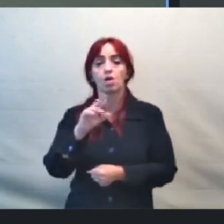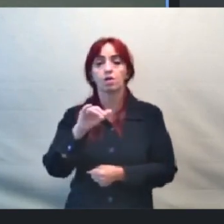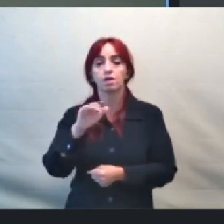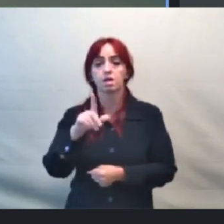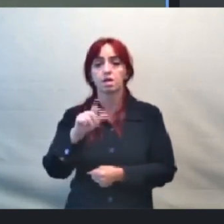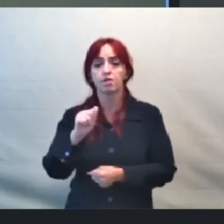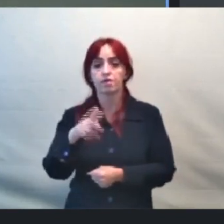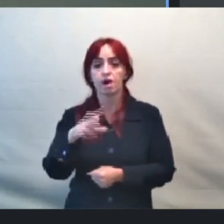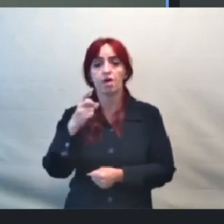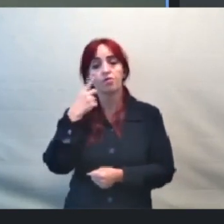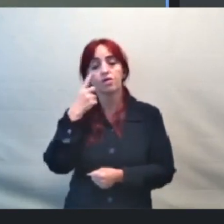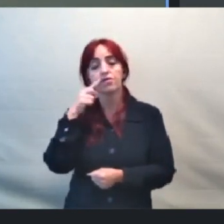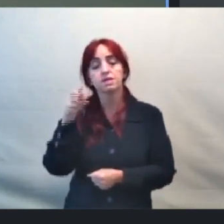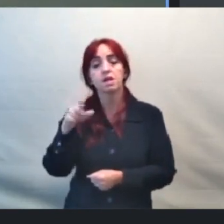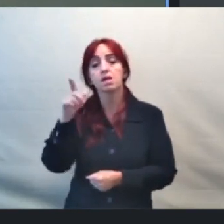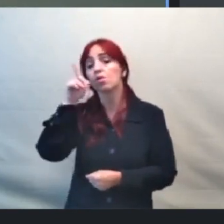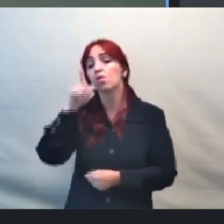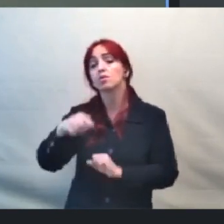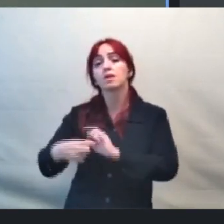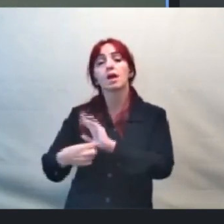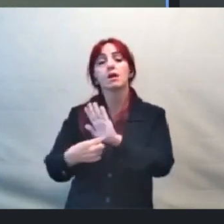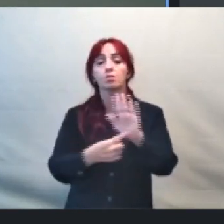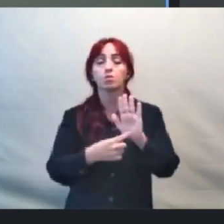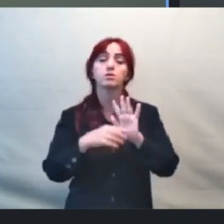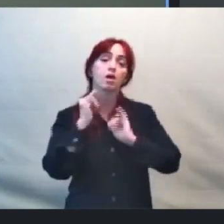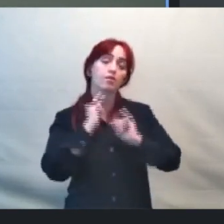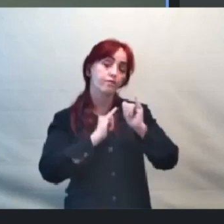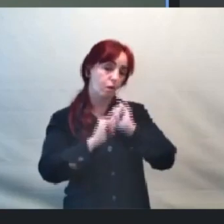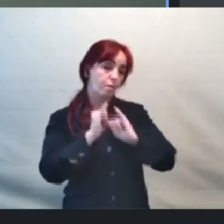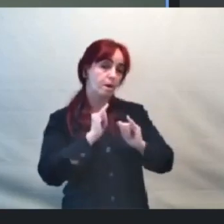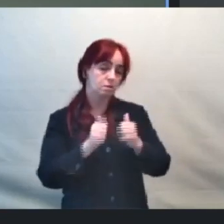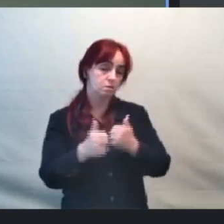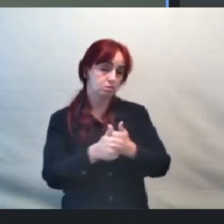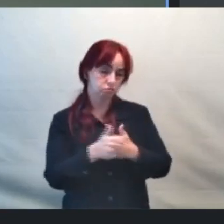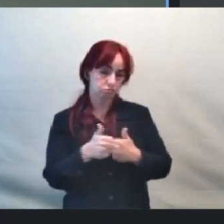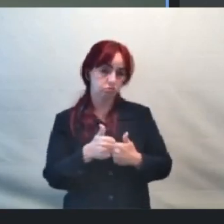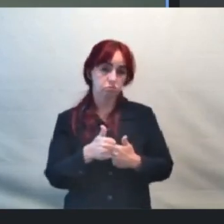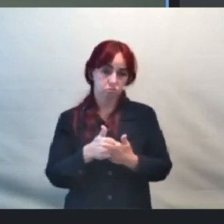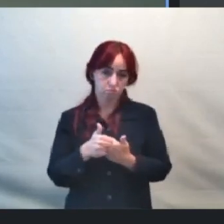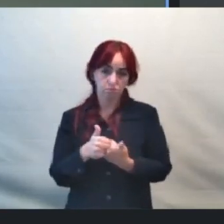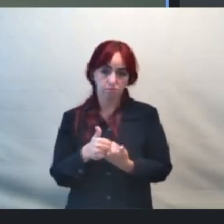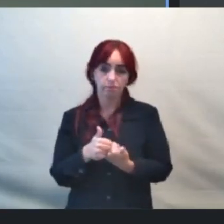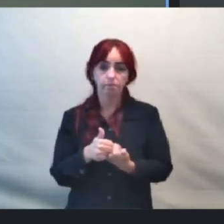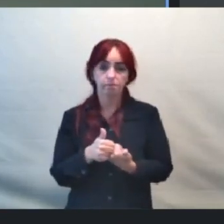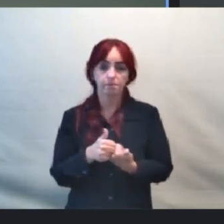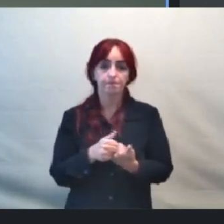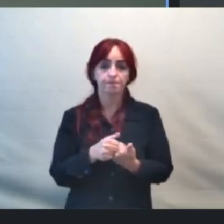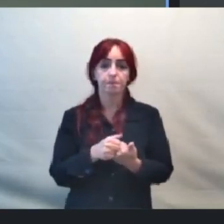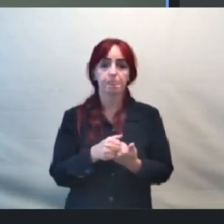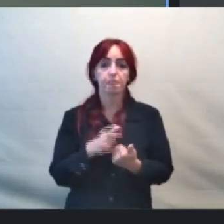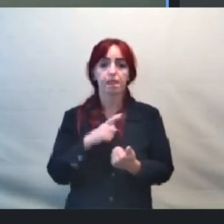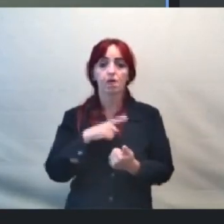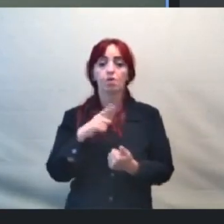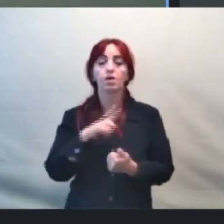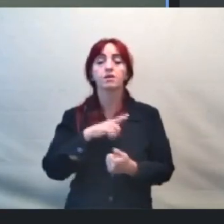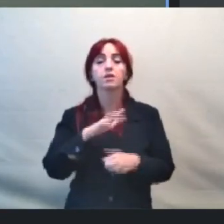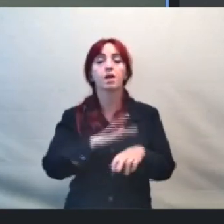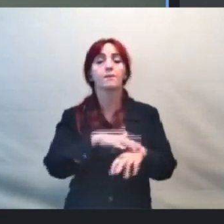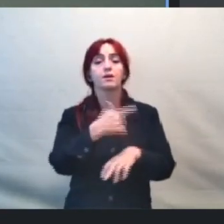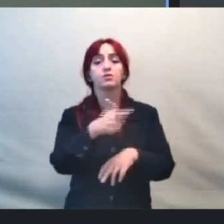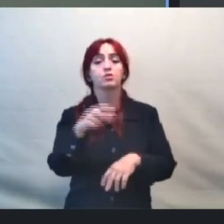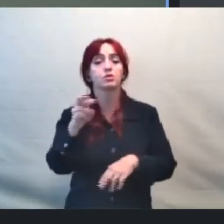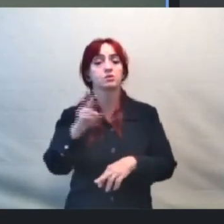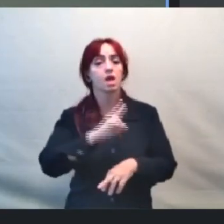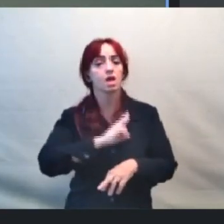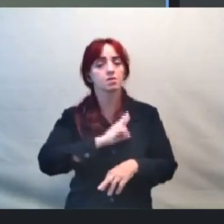ver se eles conseguem já trazer essa informação para a gente aqui, enquanto Escutamos as demais respostas dos